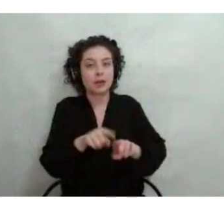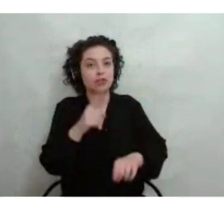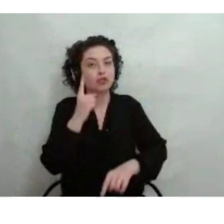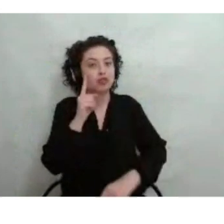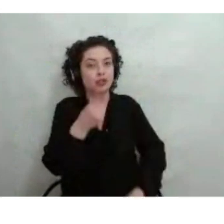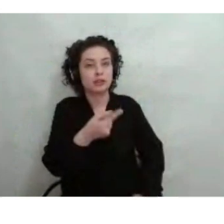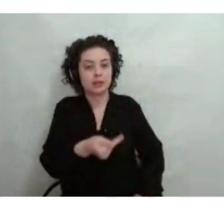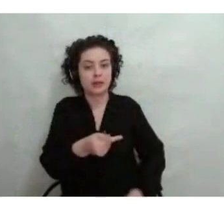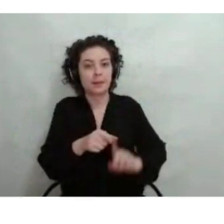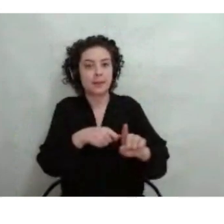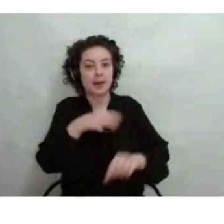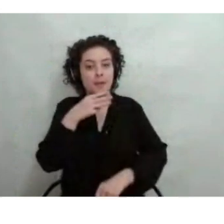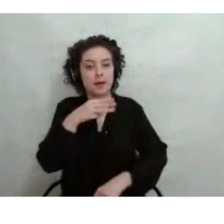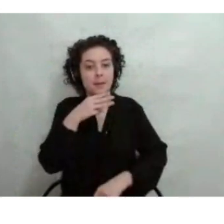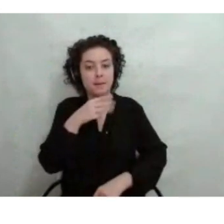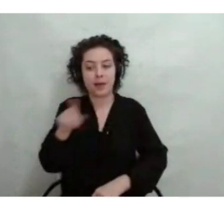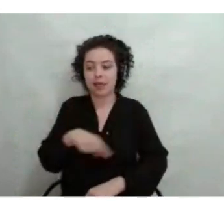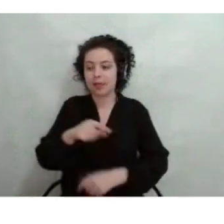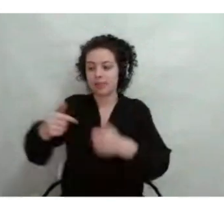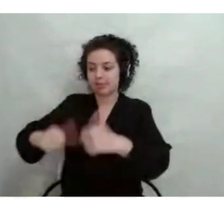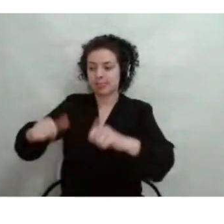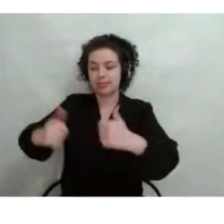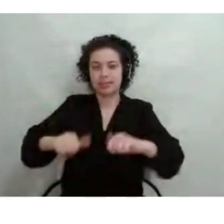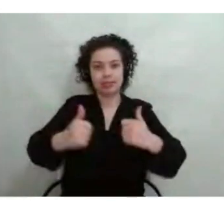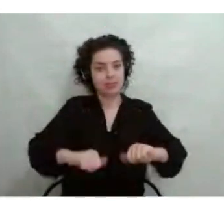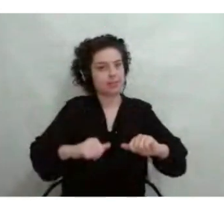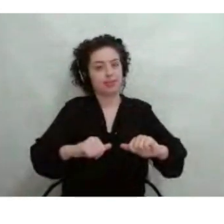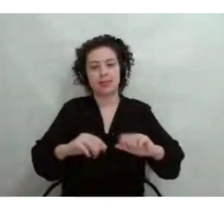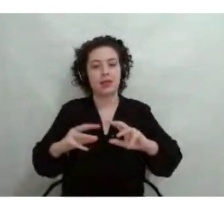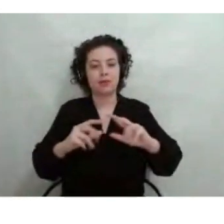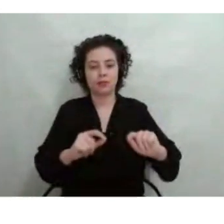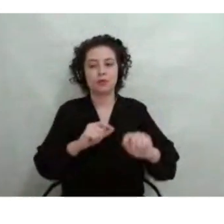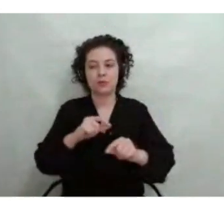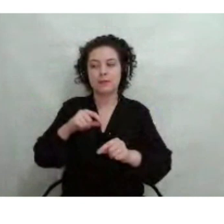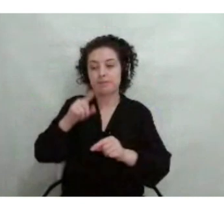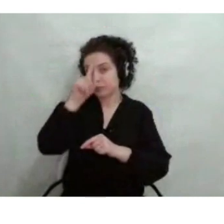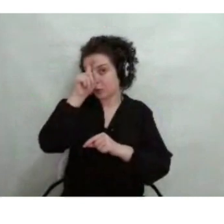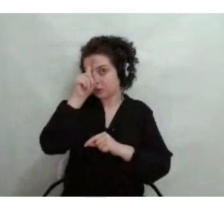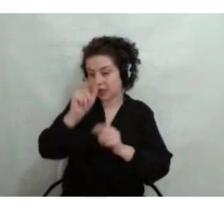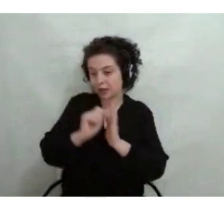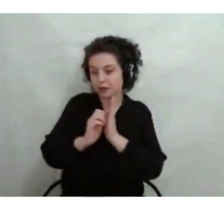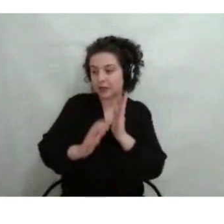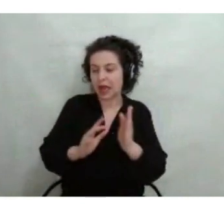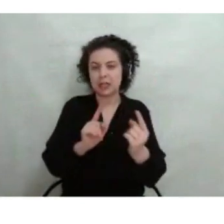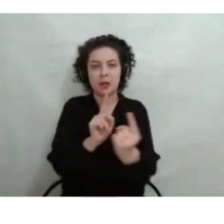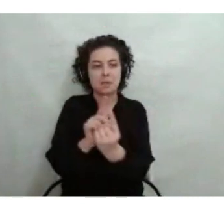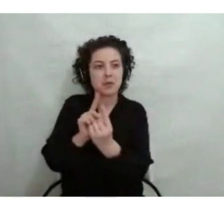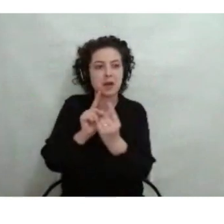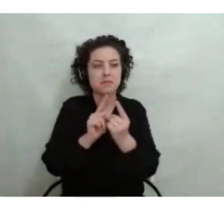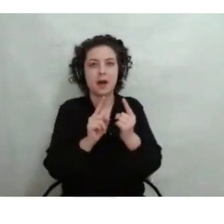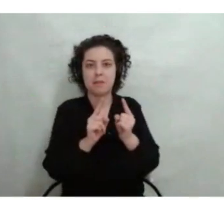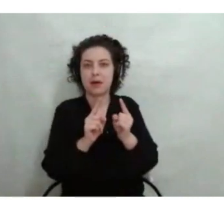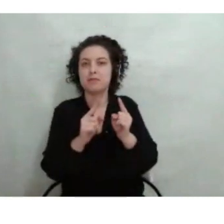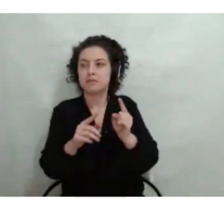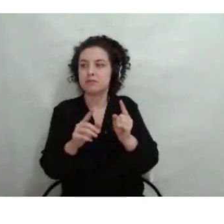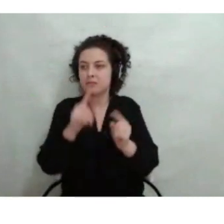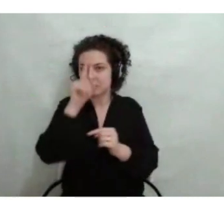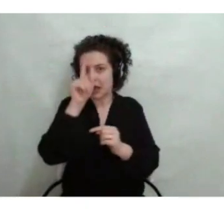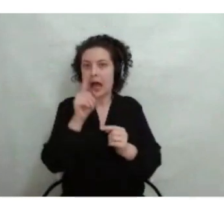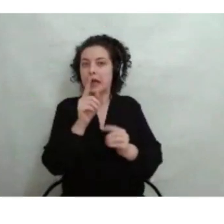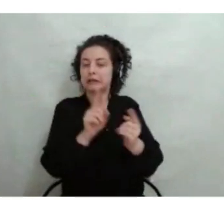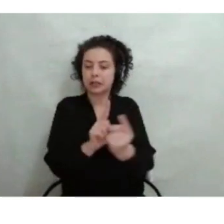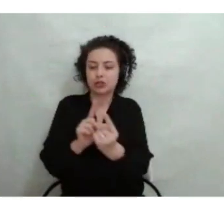nós suspendemos as interativas do hospital e as consultas de procedimento ambulatorial, aquilo que